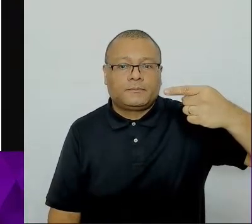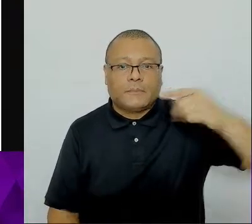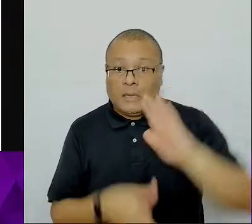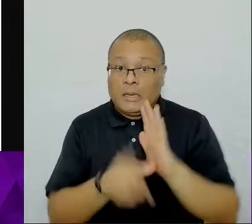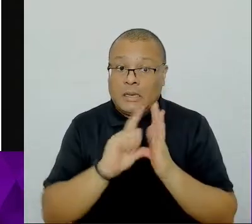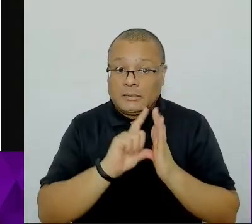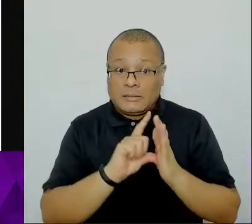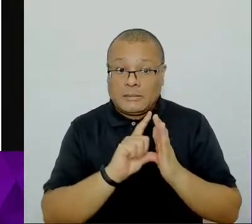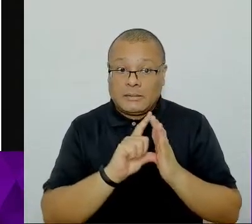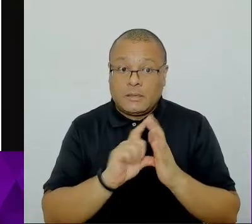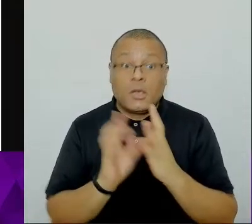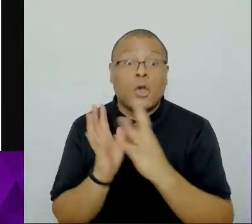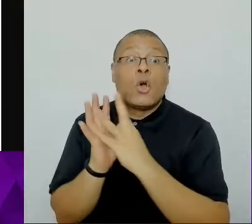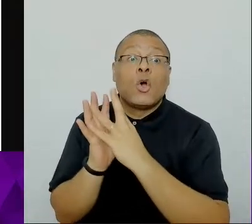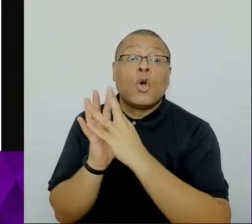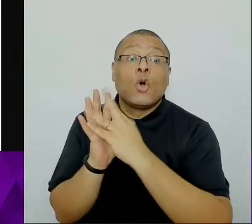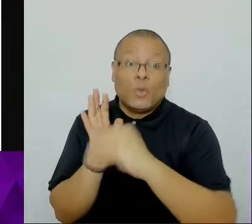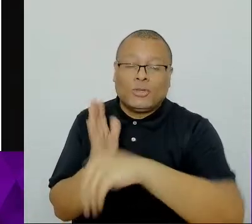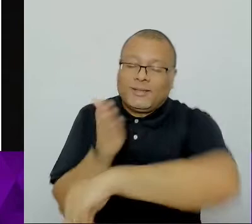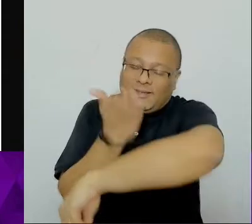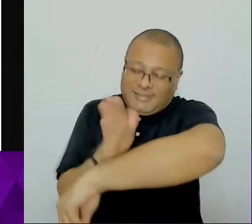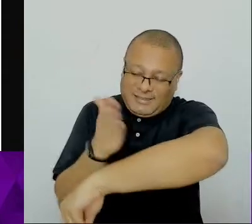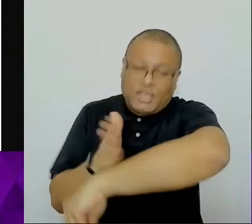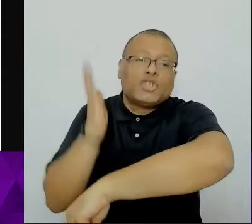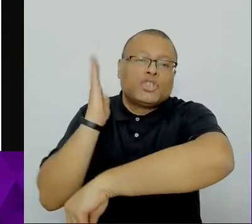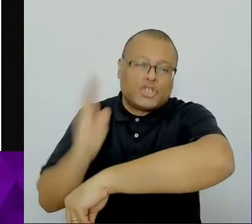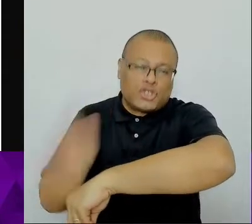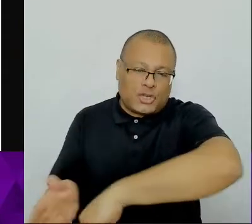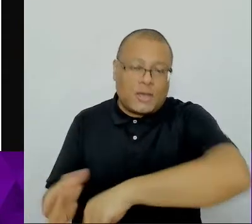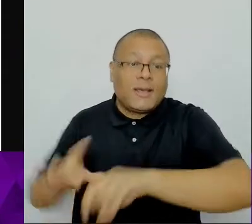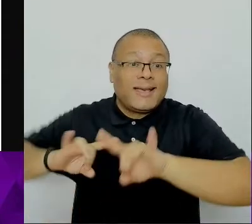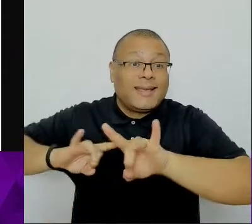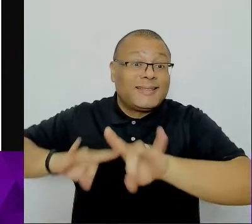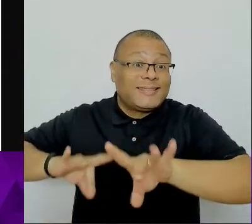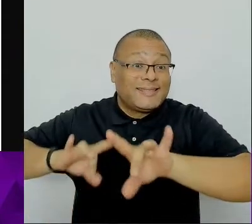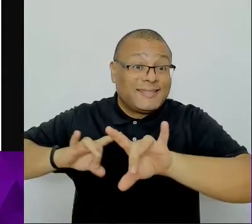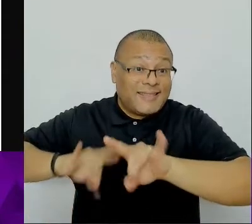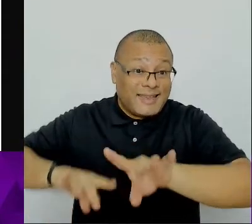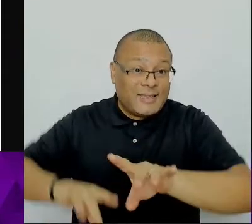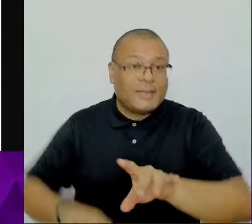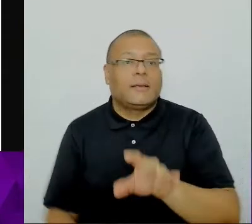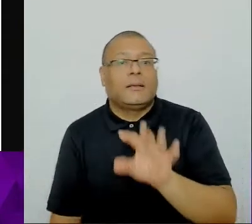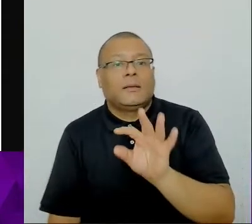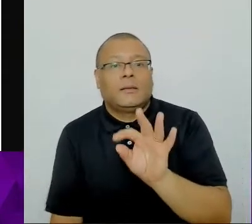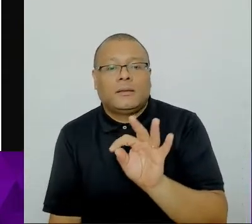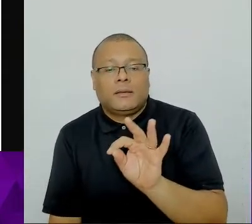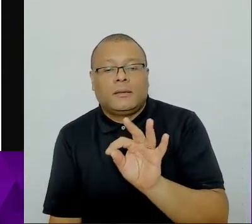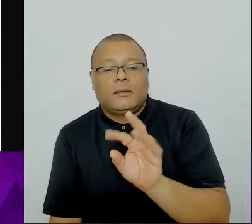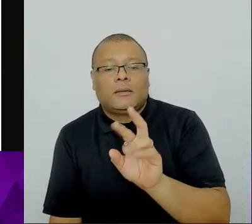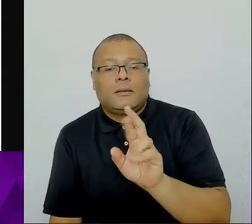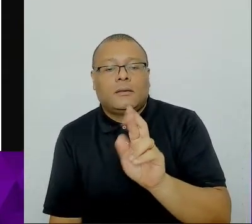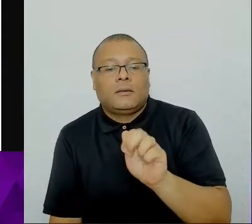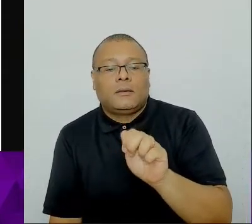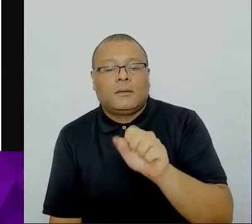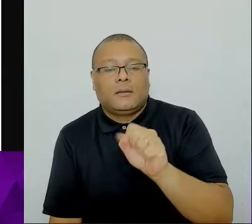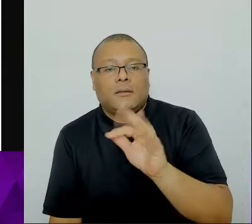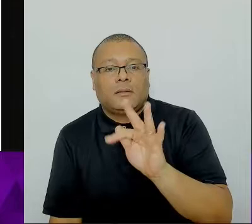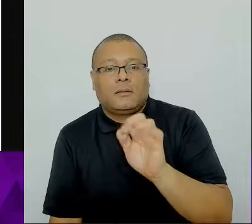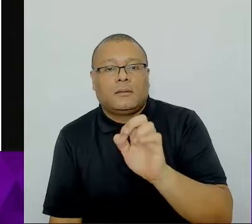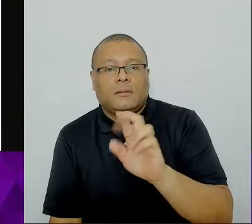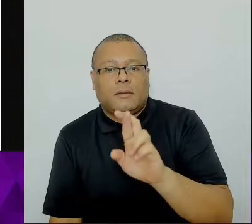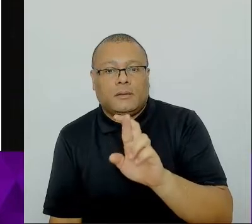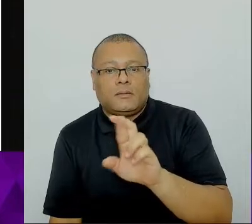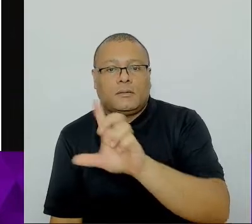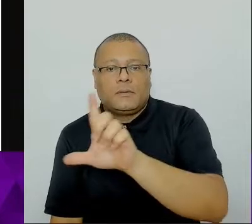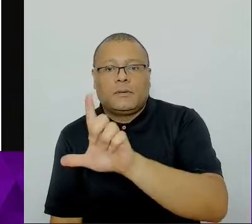da parte de modelos pré-treinados, né, e da técnica de transfer learning no desenvolvimento dessas